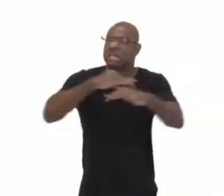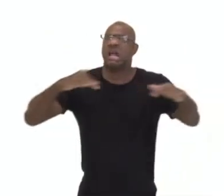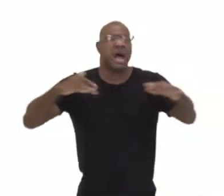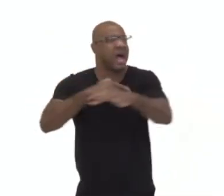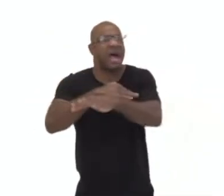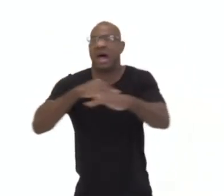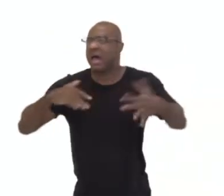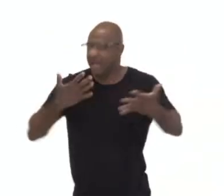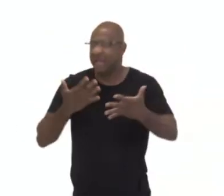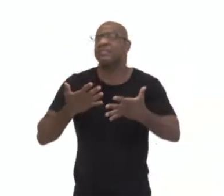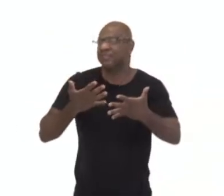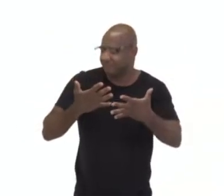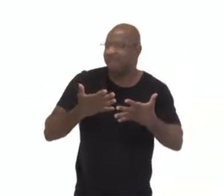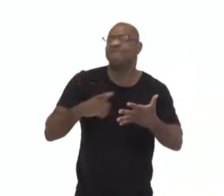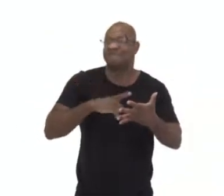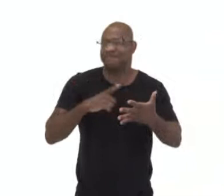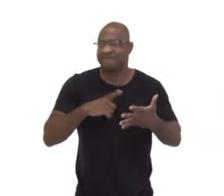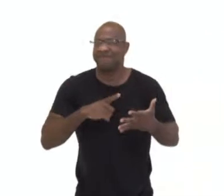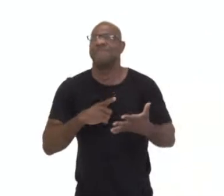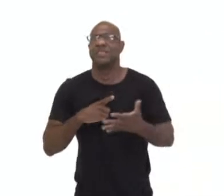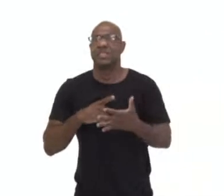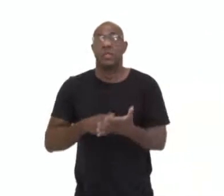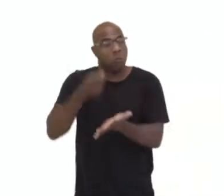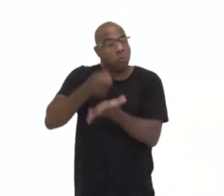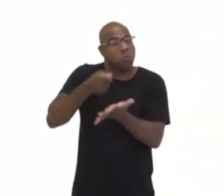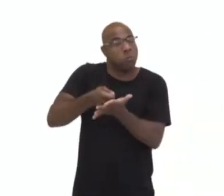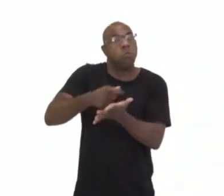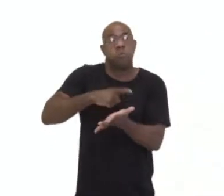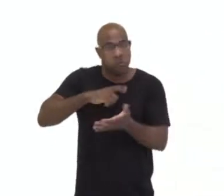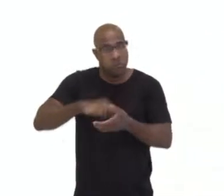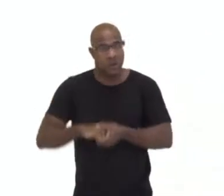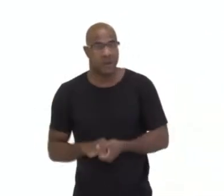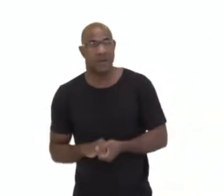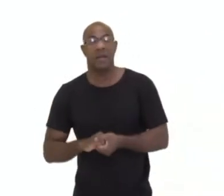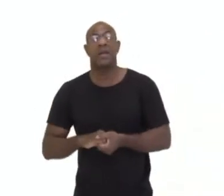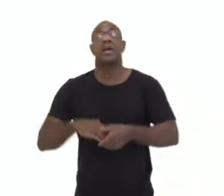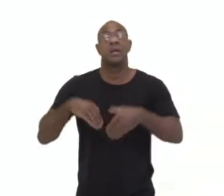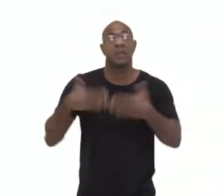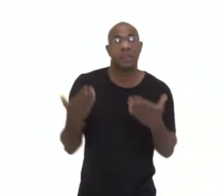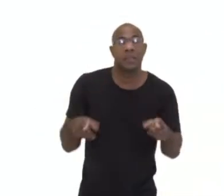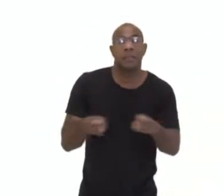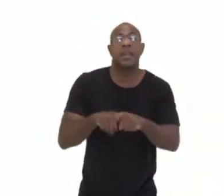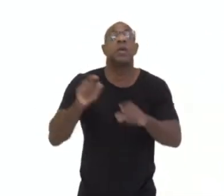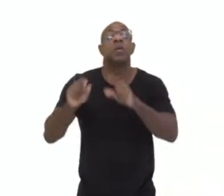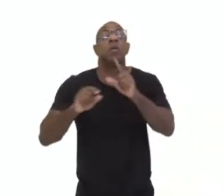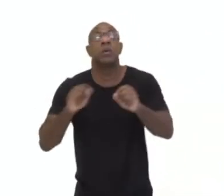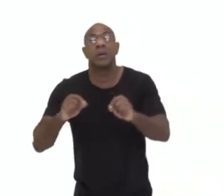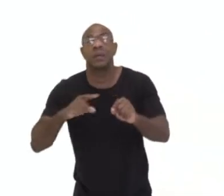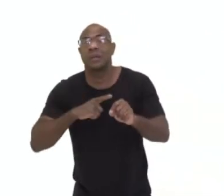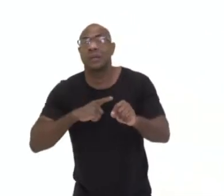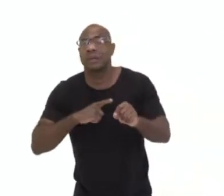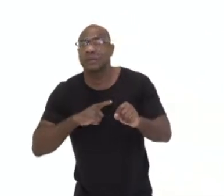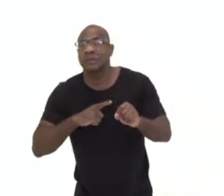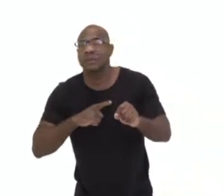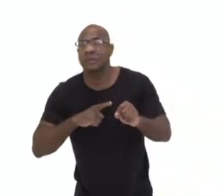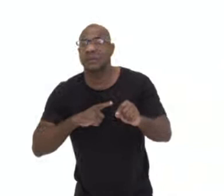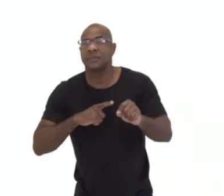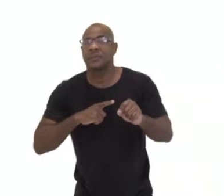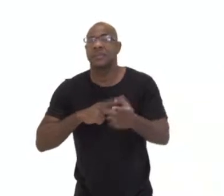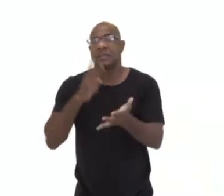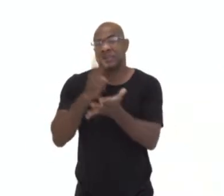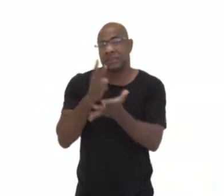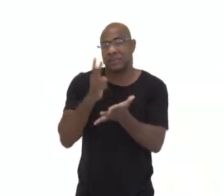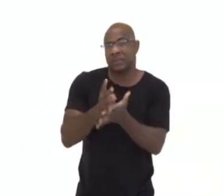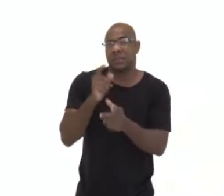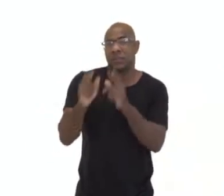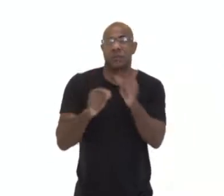neurótica, opiniática e exigente. Também aldeia e pudica, singela e dócil.